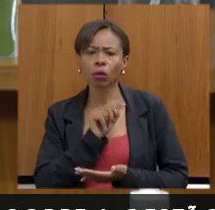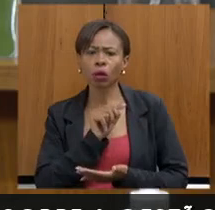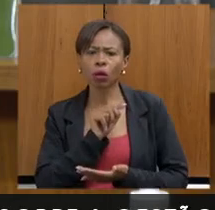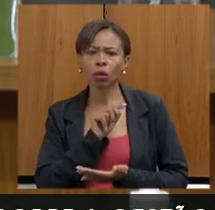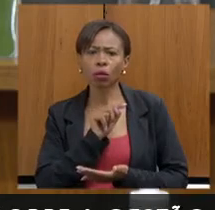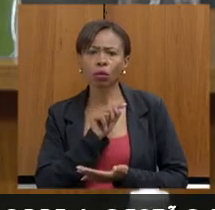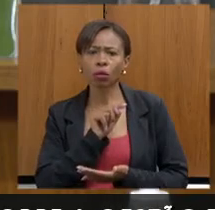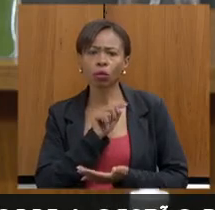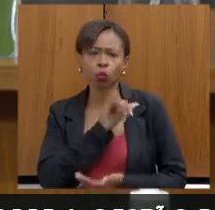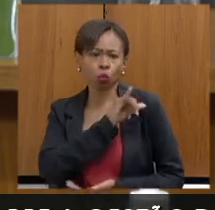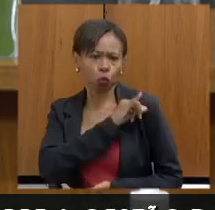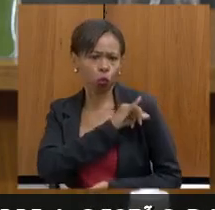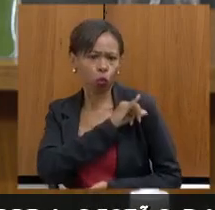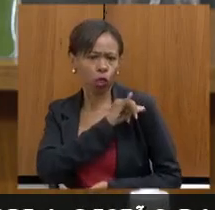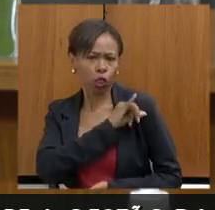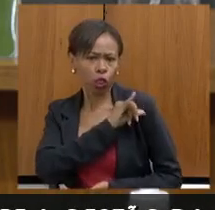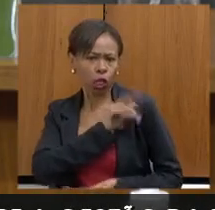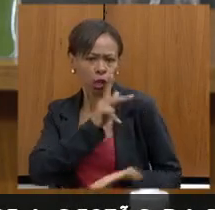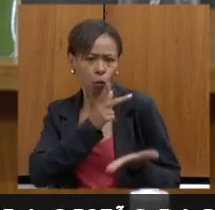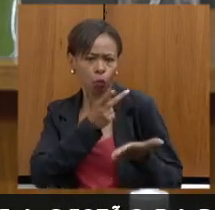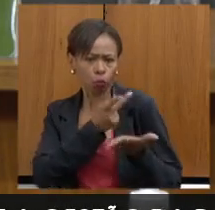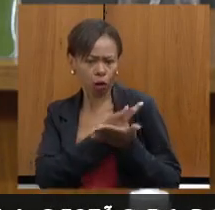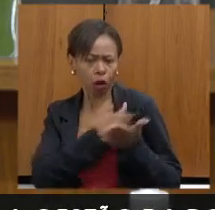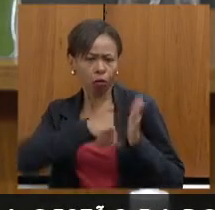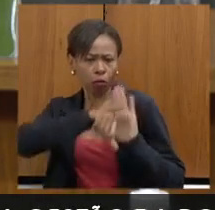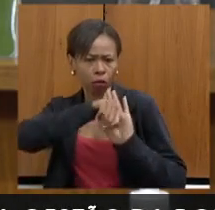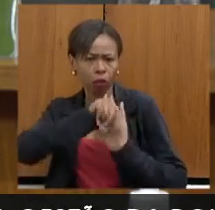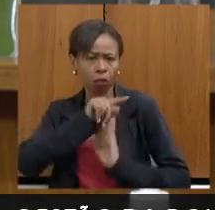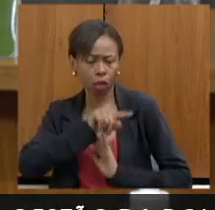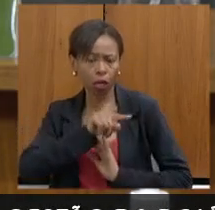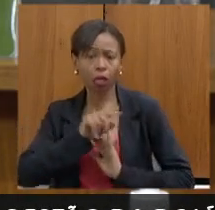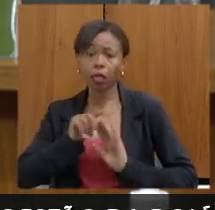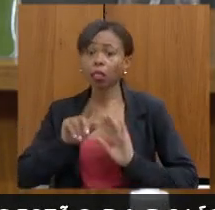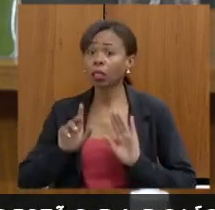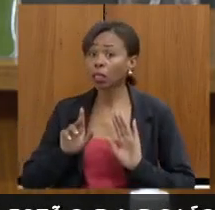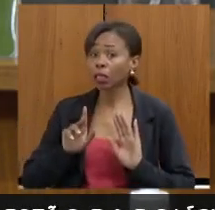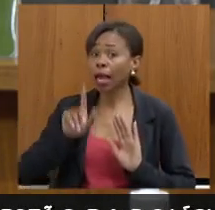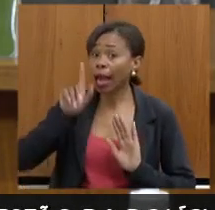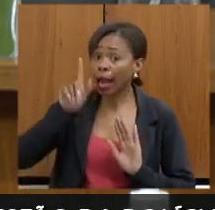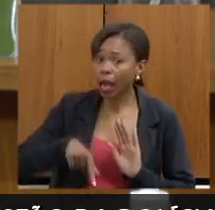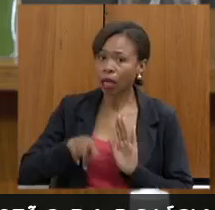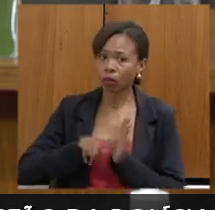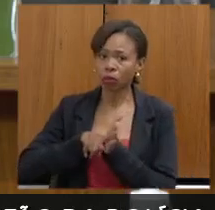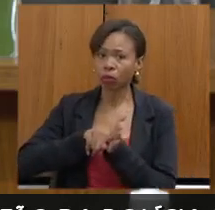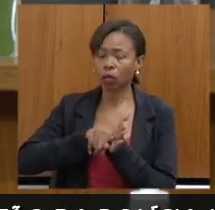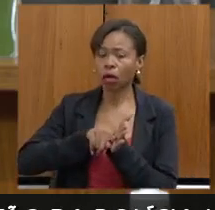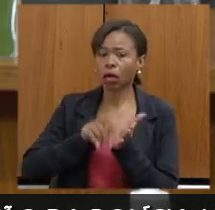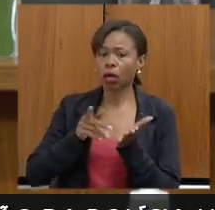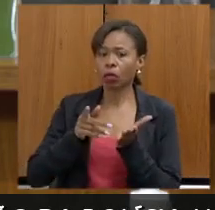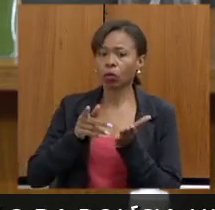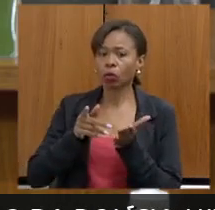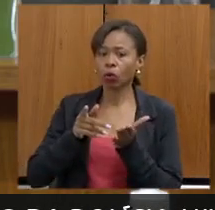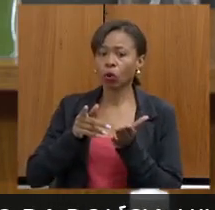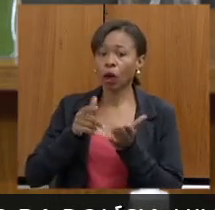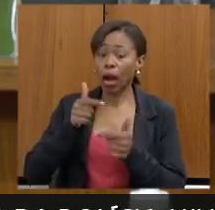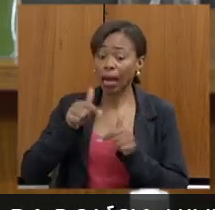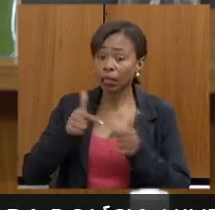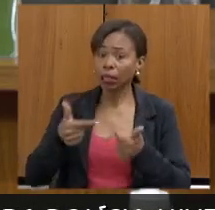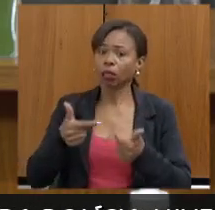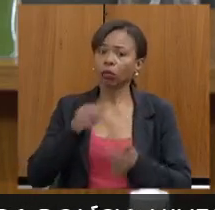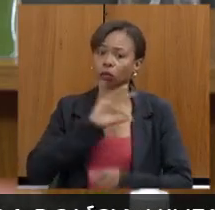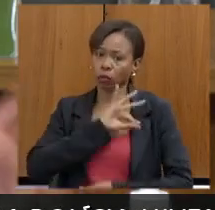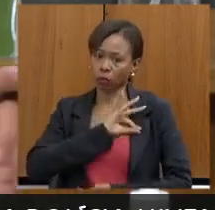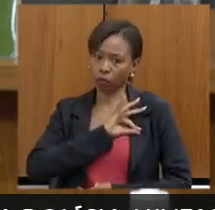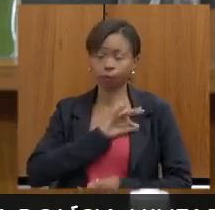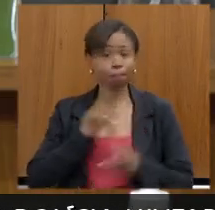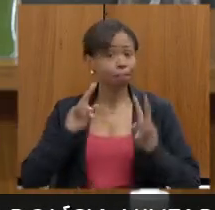aglomerada do Rio de Janeiro e o inquérito foi militar é o mesmo dispositivo que nós temos então